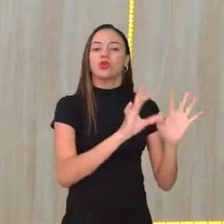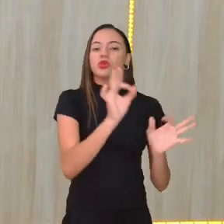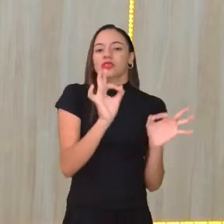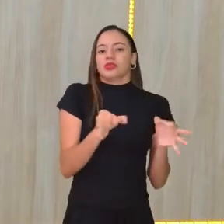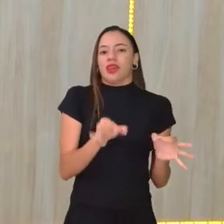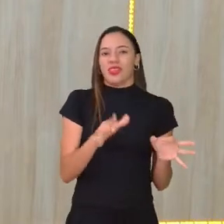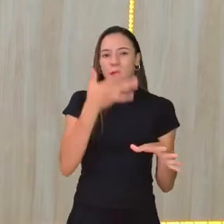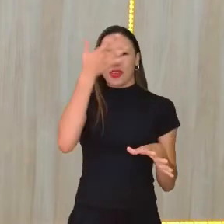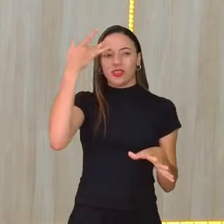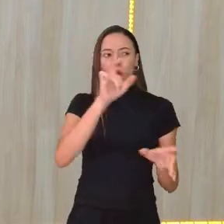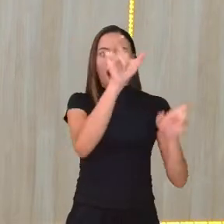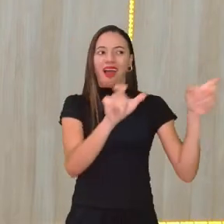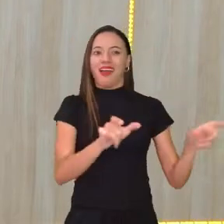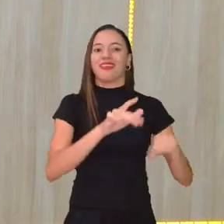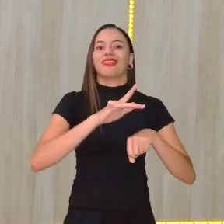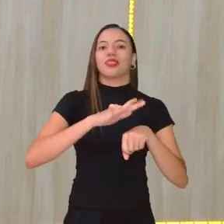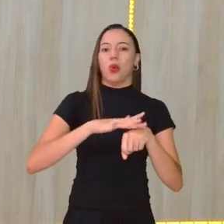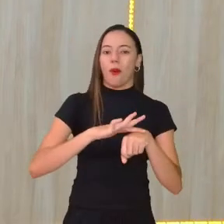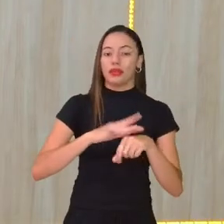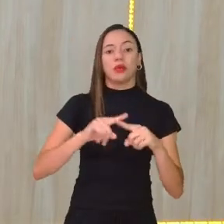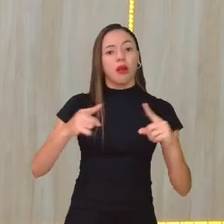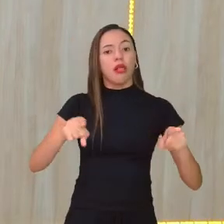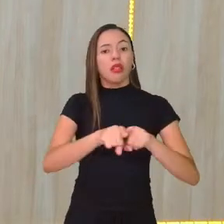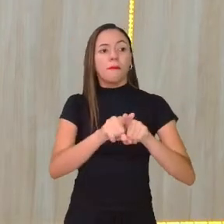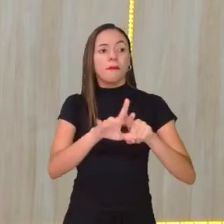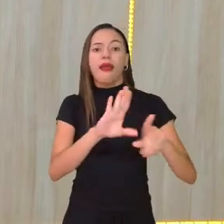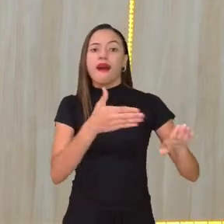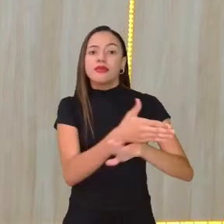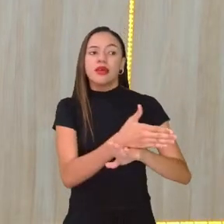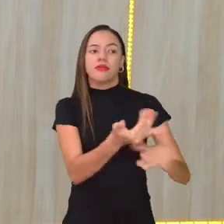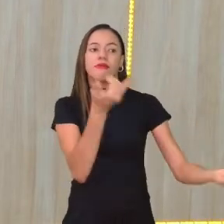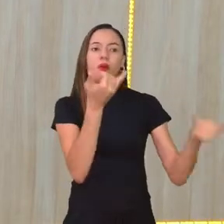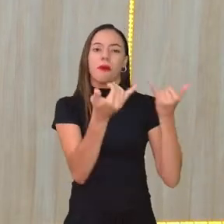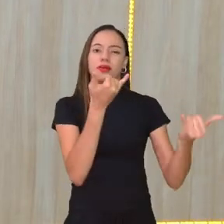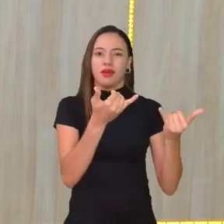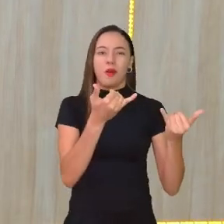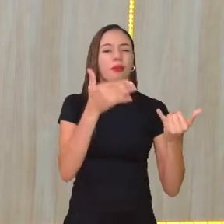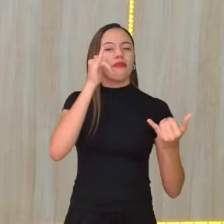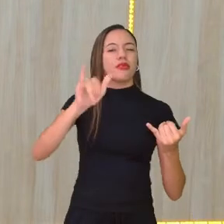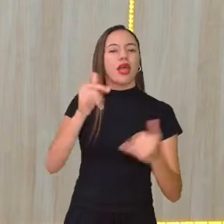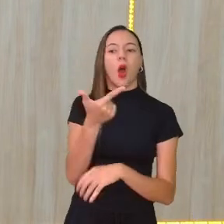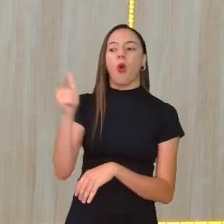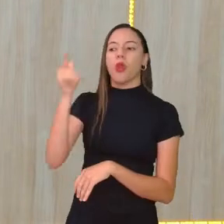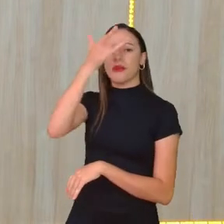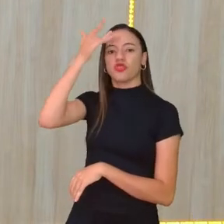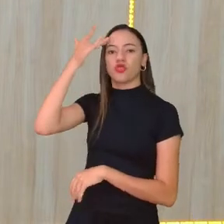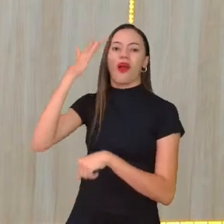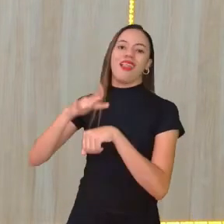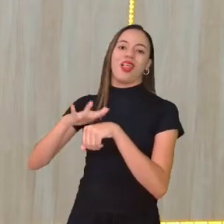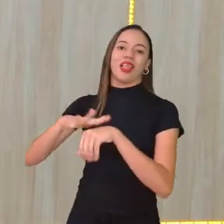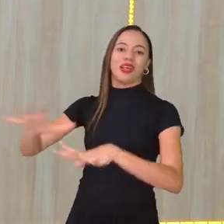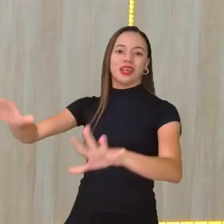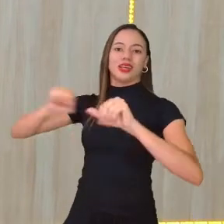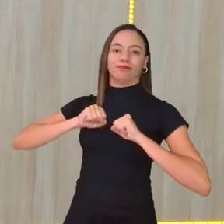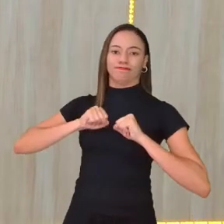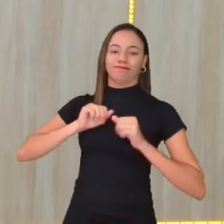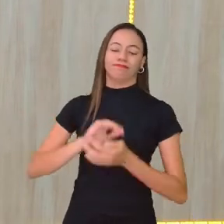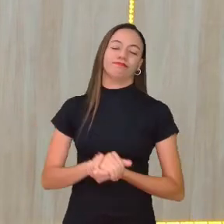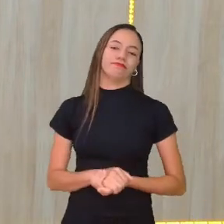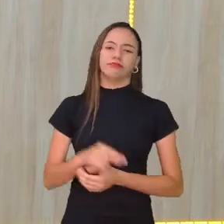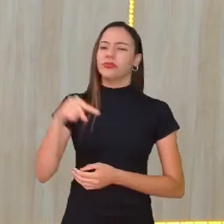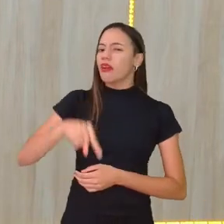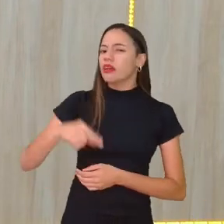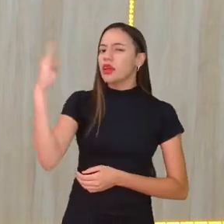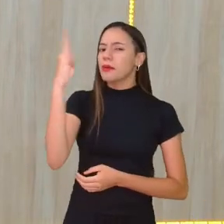que estavam doentes, como também ter informações para que outras pessoas não adoecessem. E aqui no Brasil,